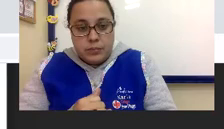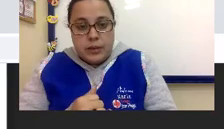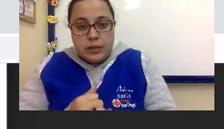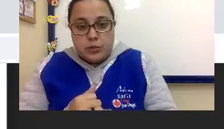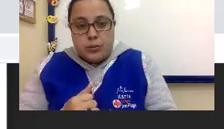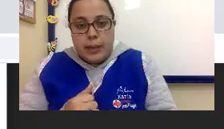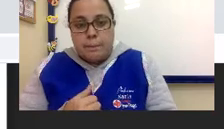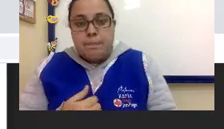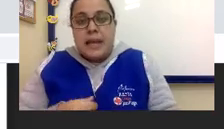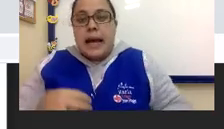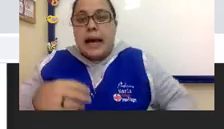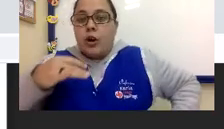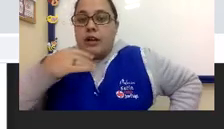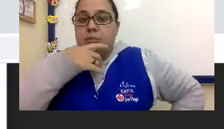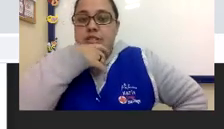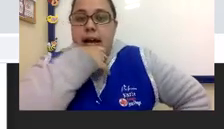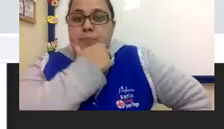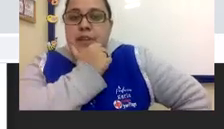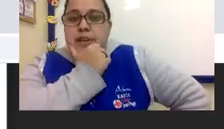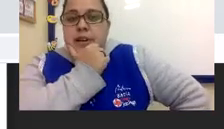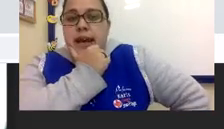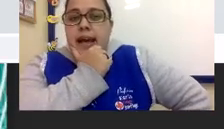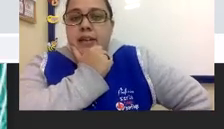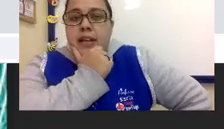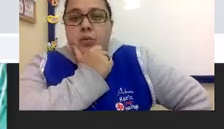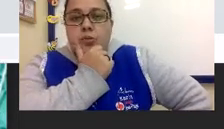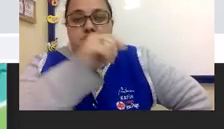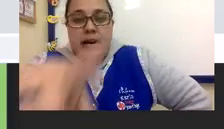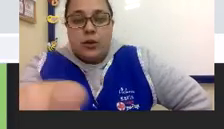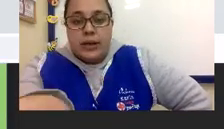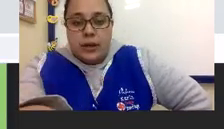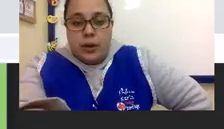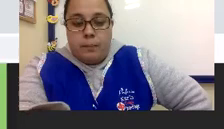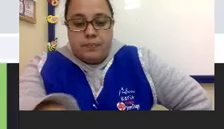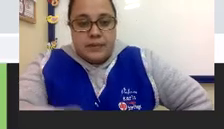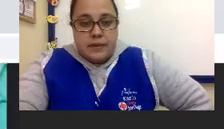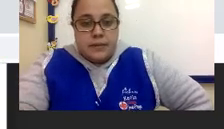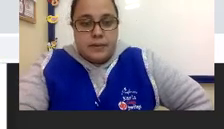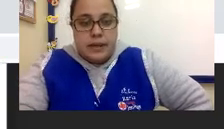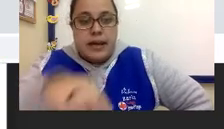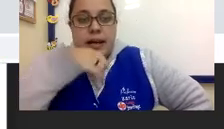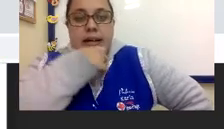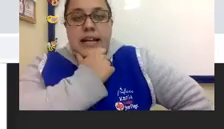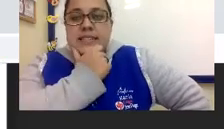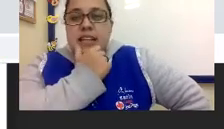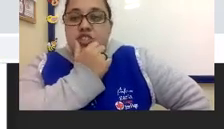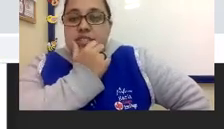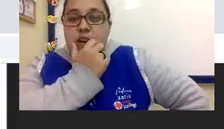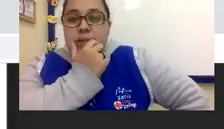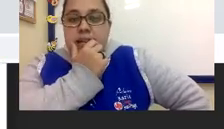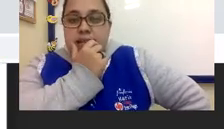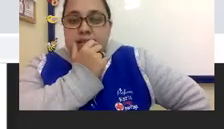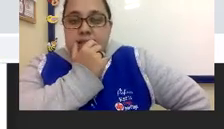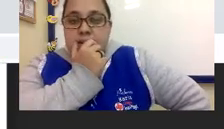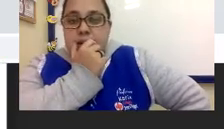correção, tudo bem? Agora, vamos lá. Tem um outro diálogo aqui, ó. Esse lanche está